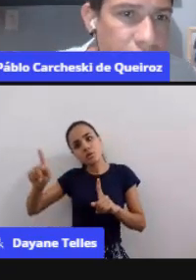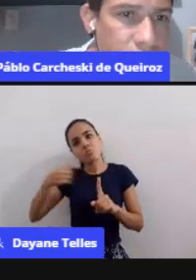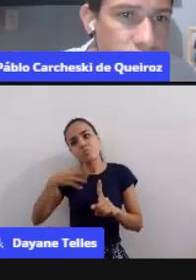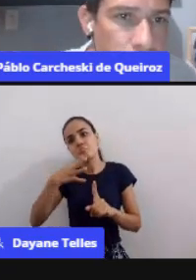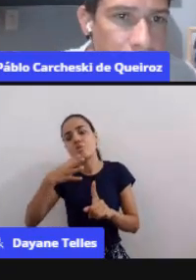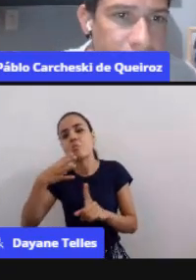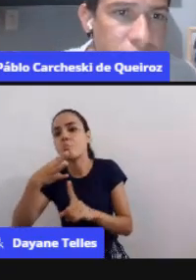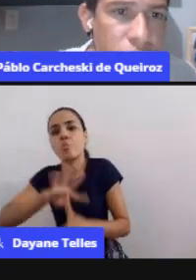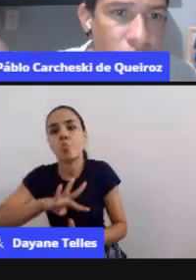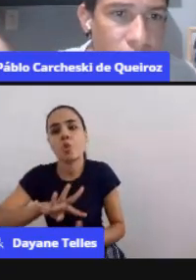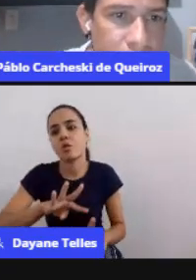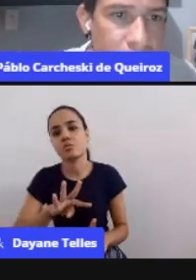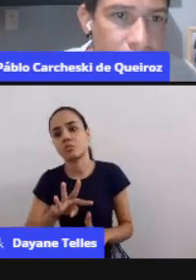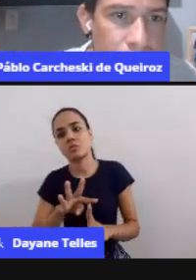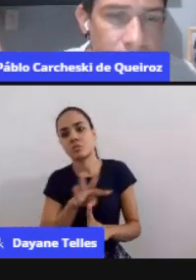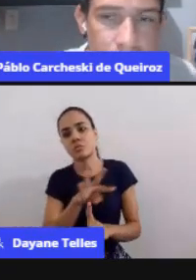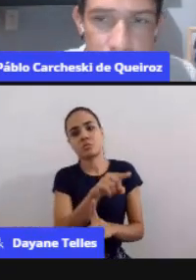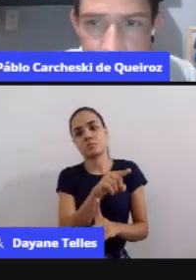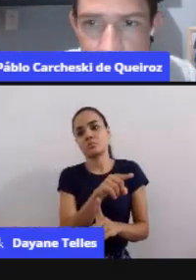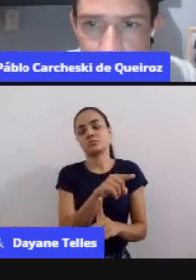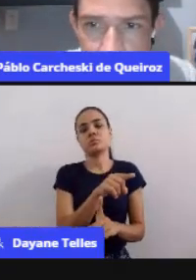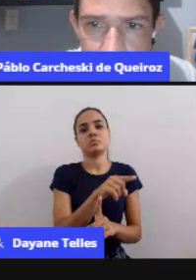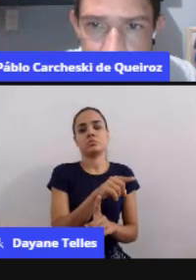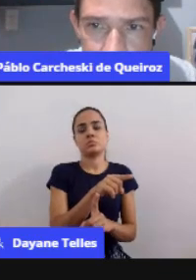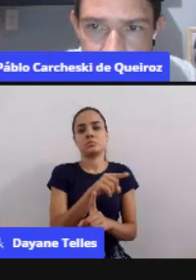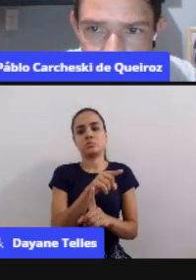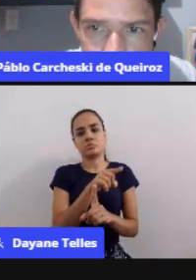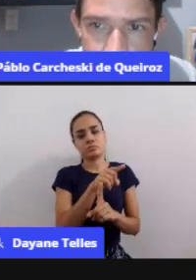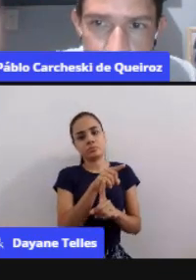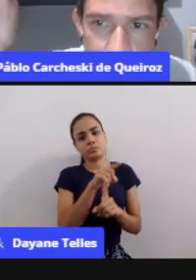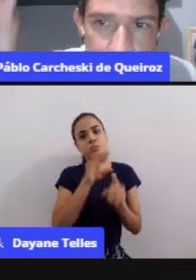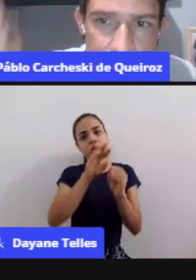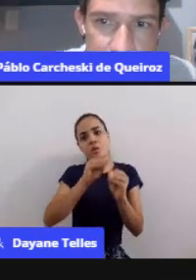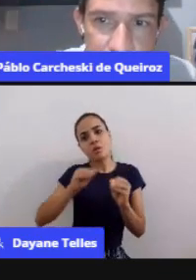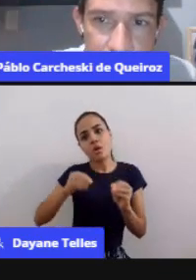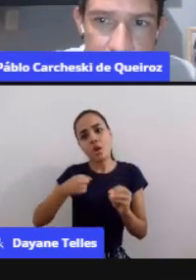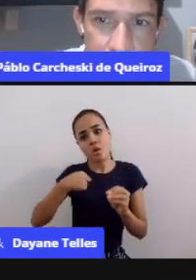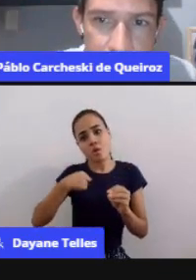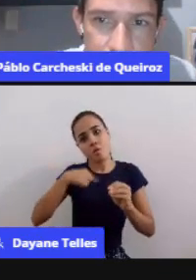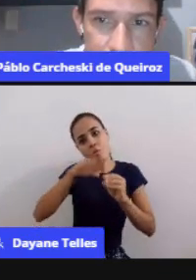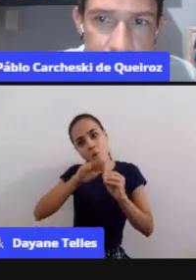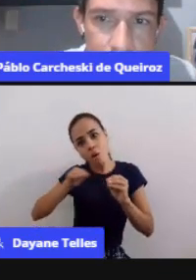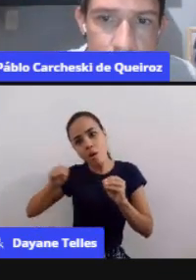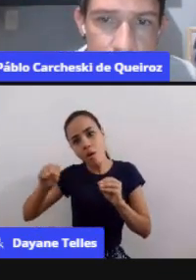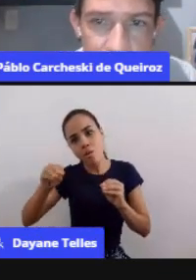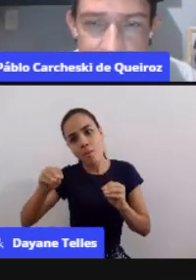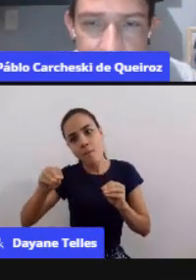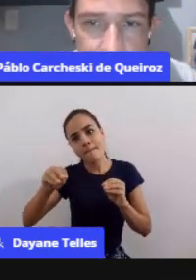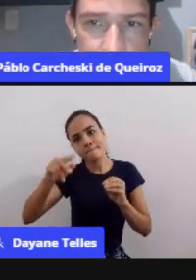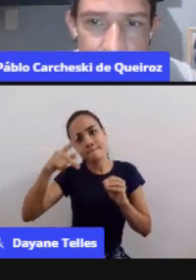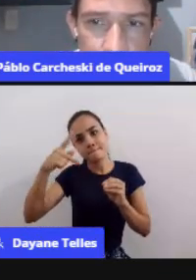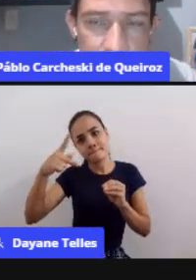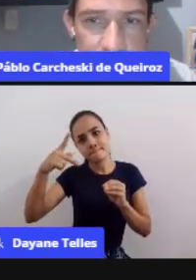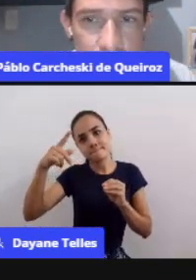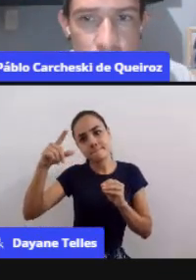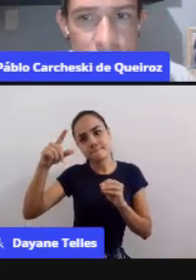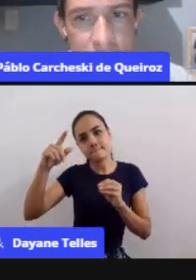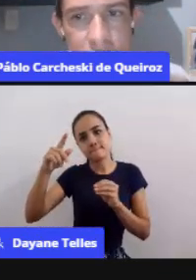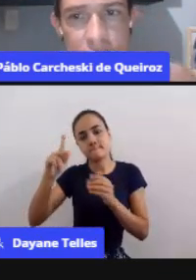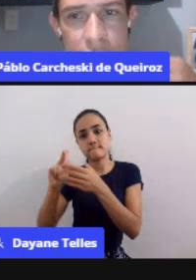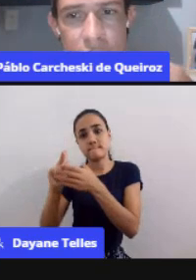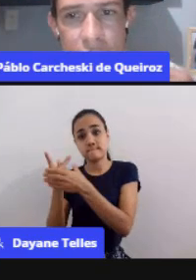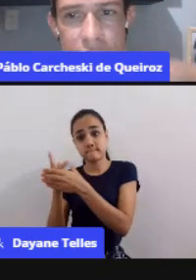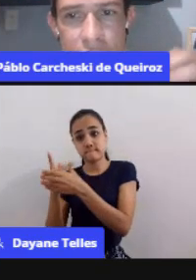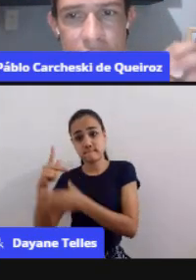eu levaria isso para o Paint e colocaria lá né, o segmento fechado, depois aberto, fechado e aberto, né? Porque no exemplo da